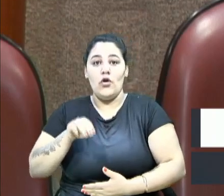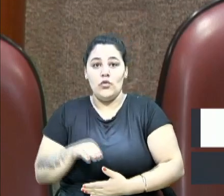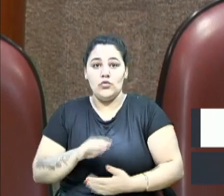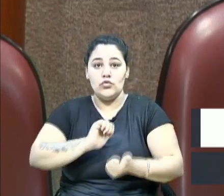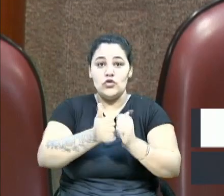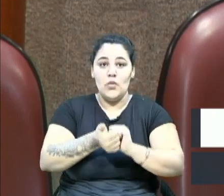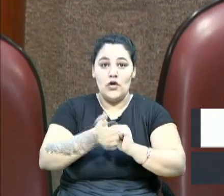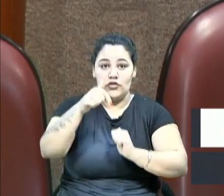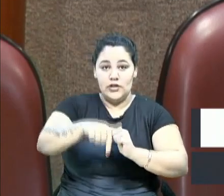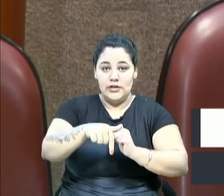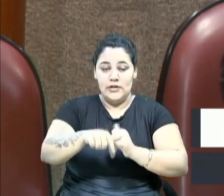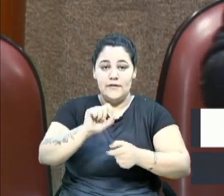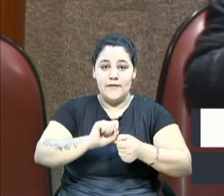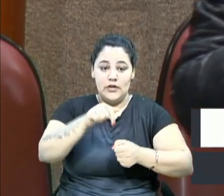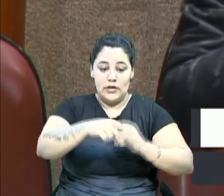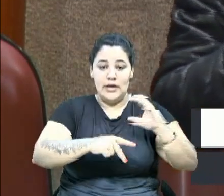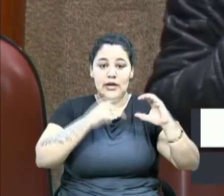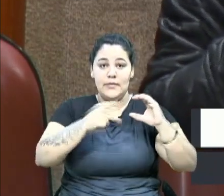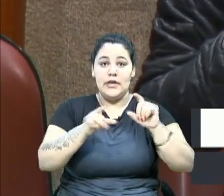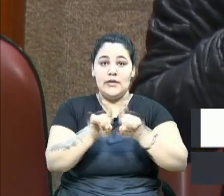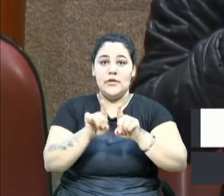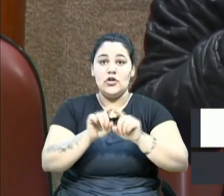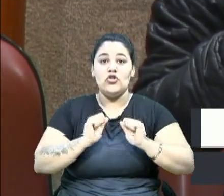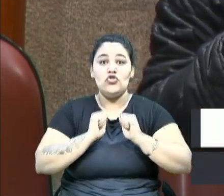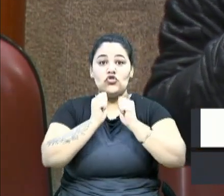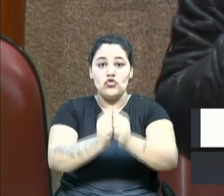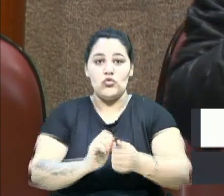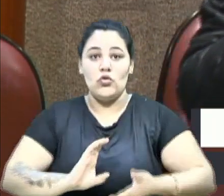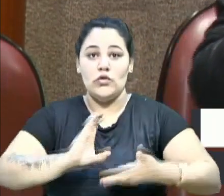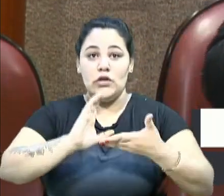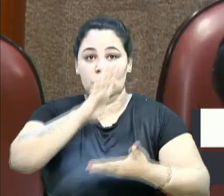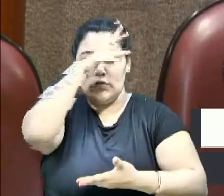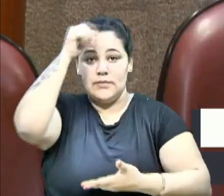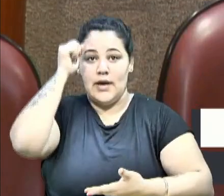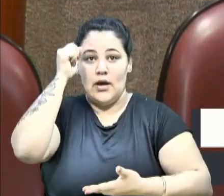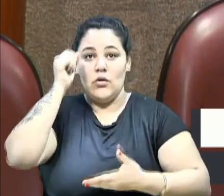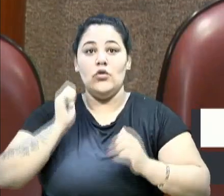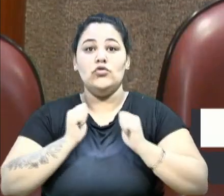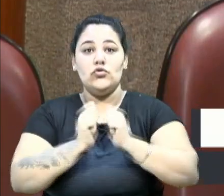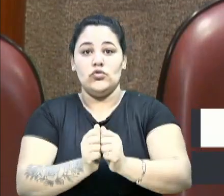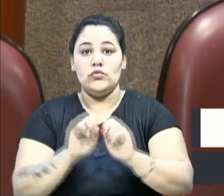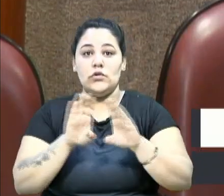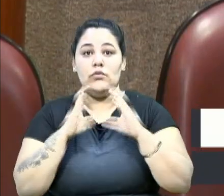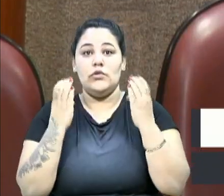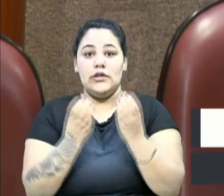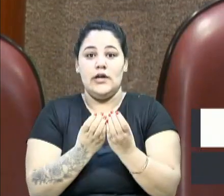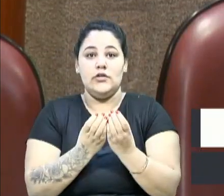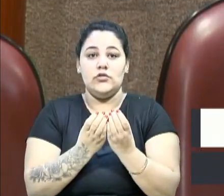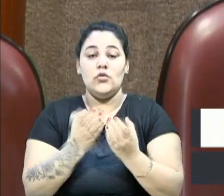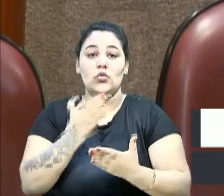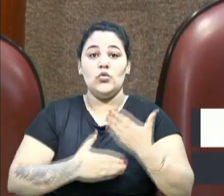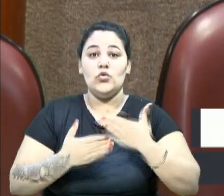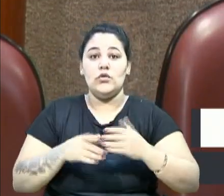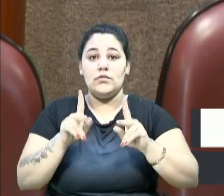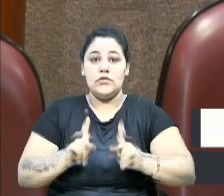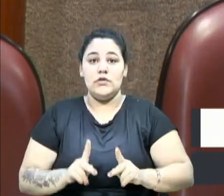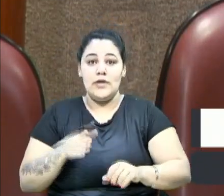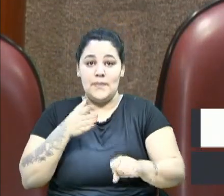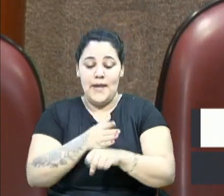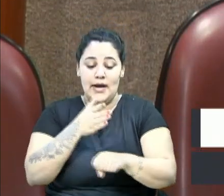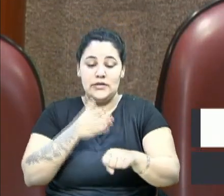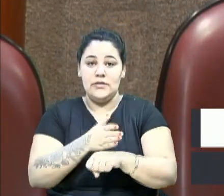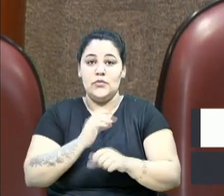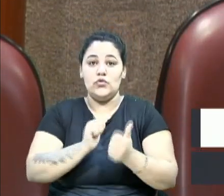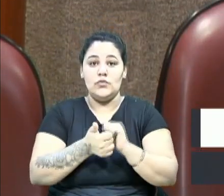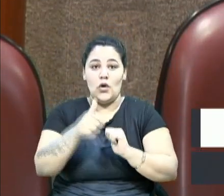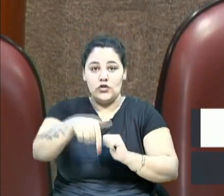aqui na casa com o Conselho Municipal do desporto com a comunidade enfim com todos os integrantes do esporte em Caxias